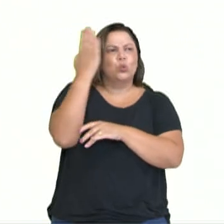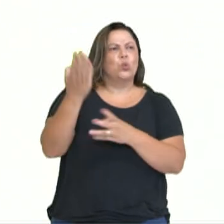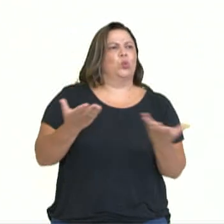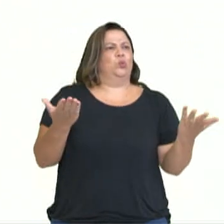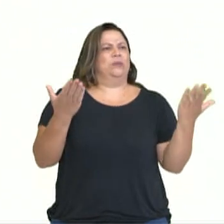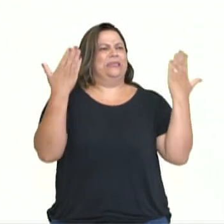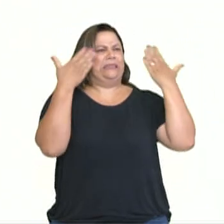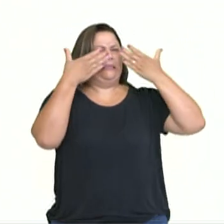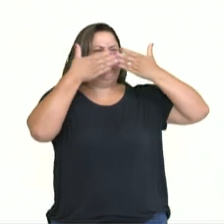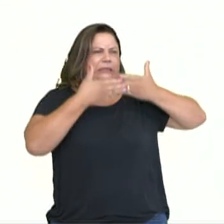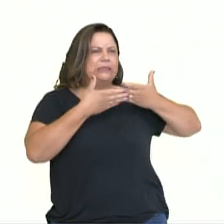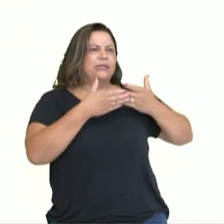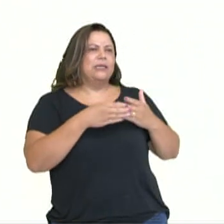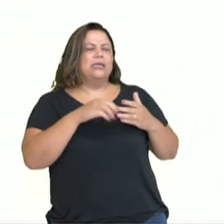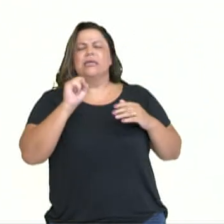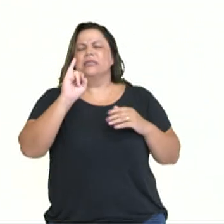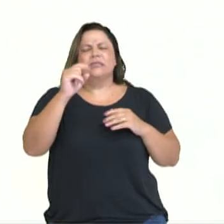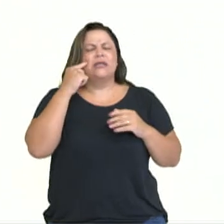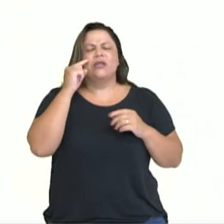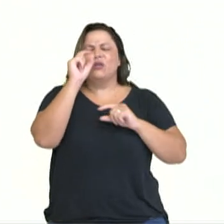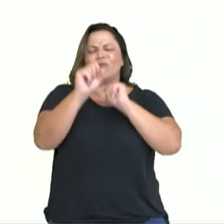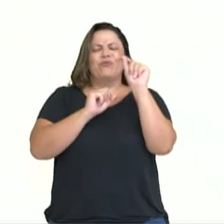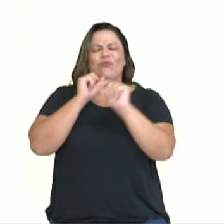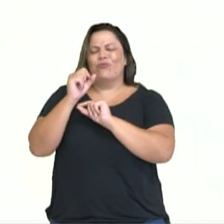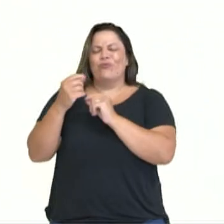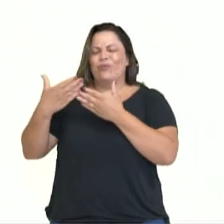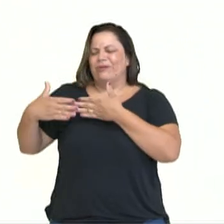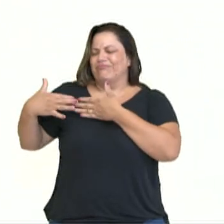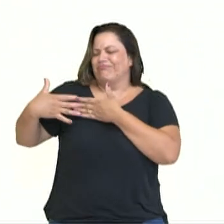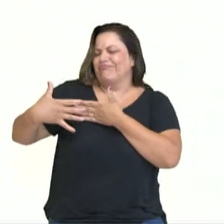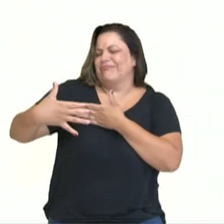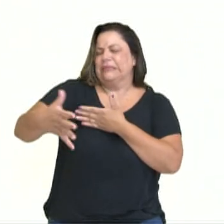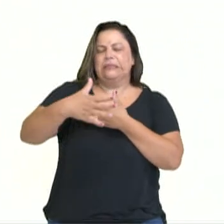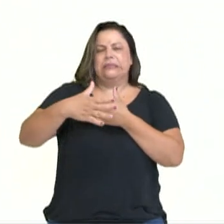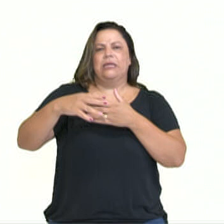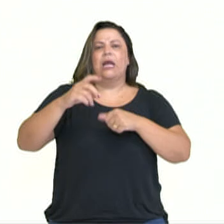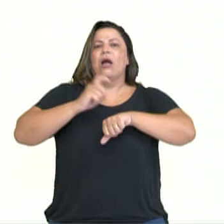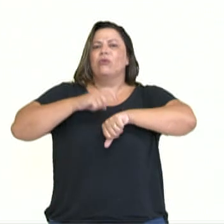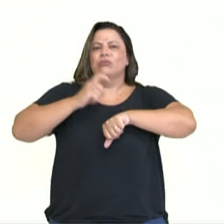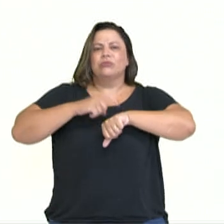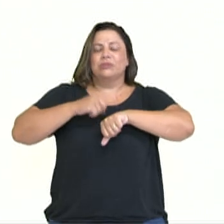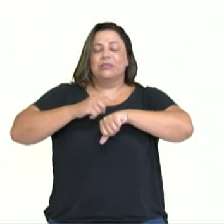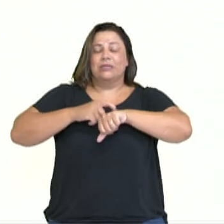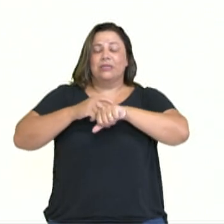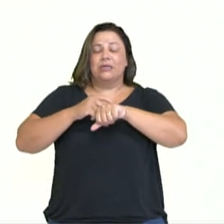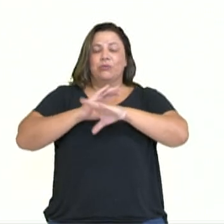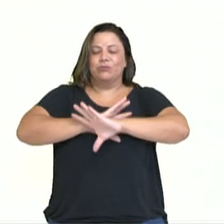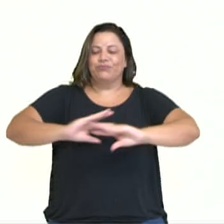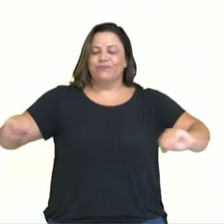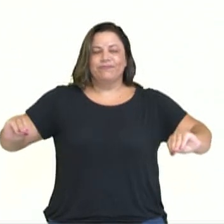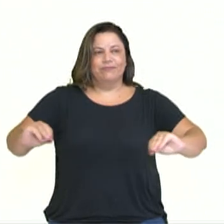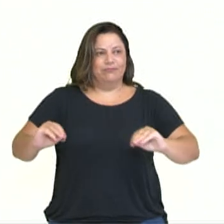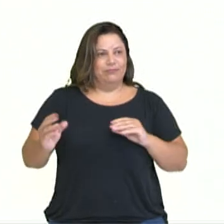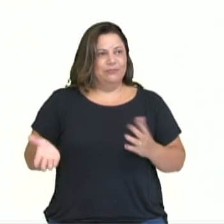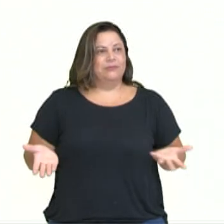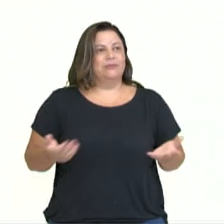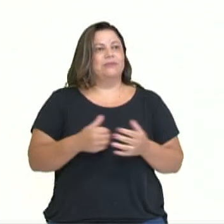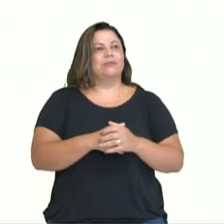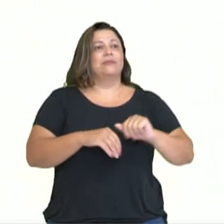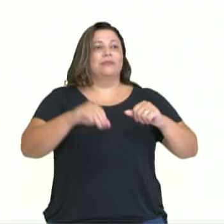ver a conta do tempo que passava que fugia. Aqui eu tenho um esquema de ABBA, que nós chamamos de